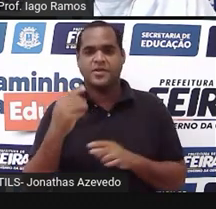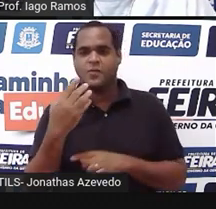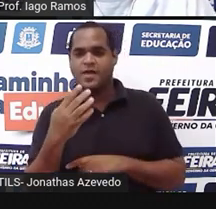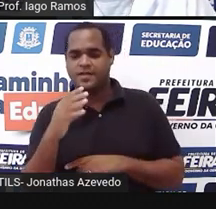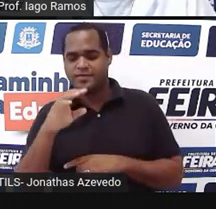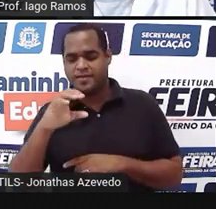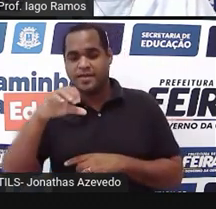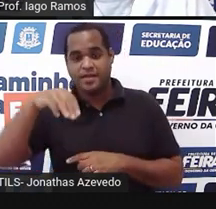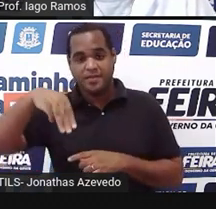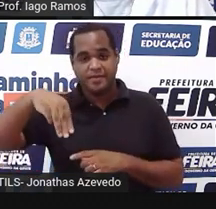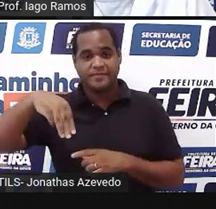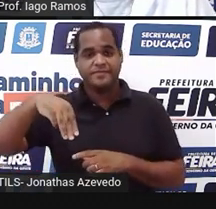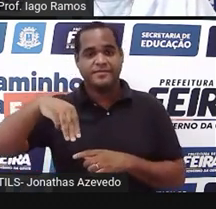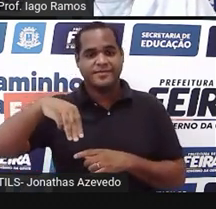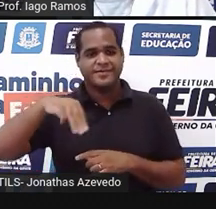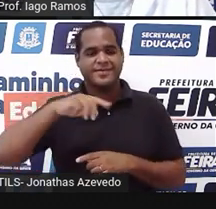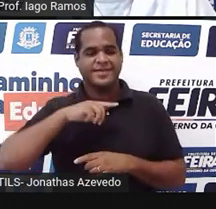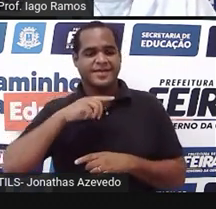centímetros